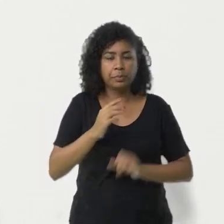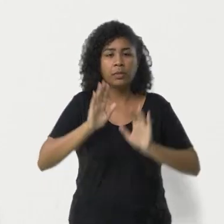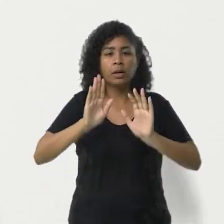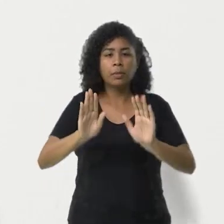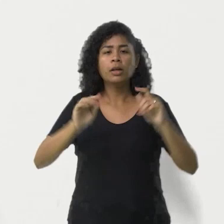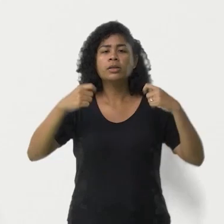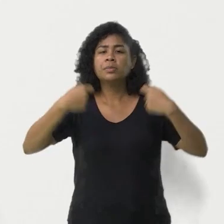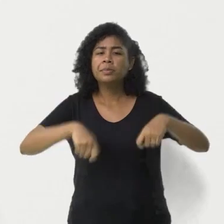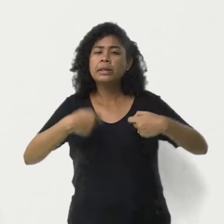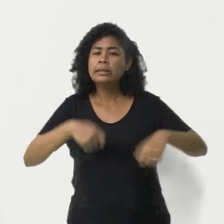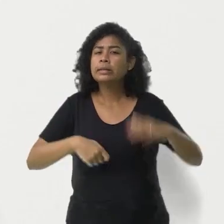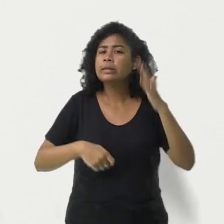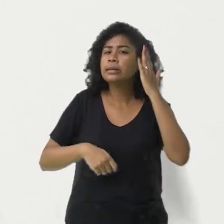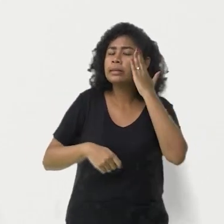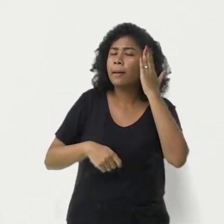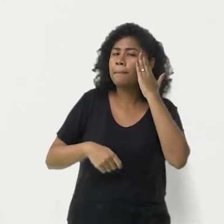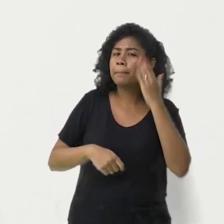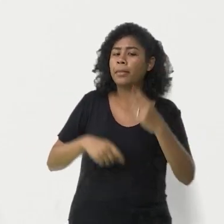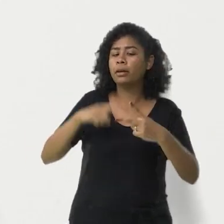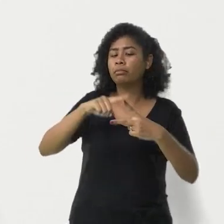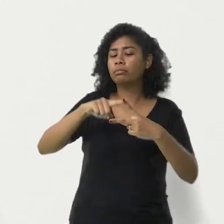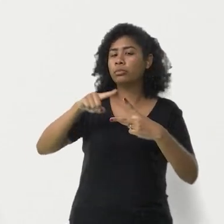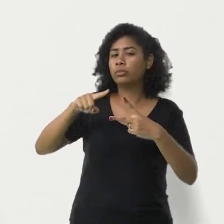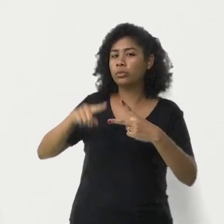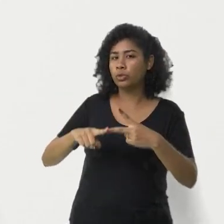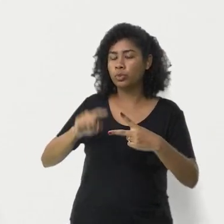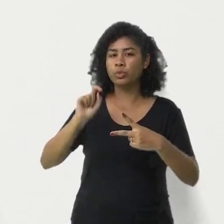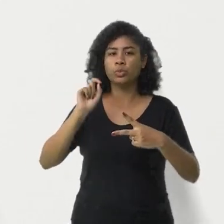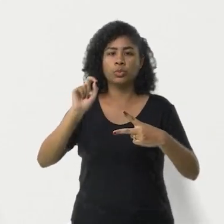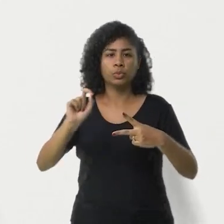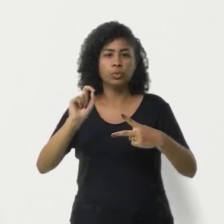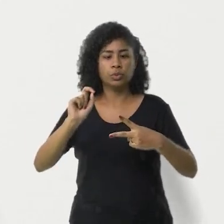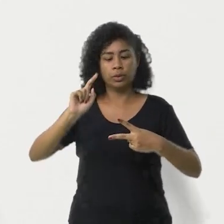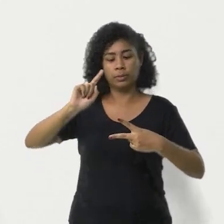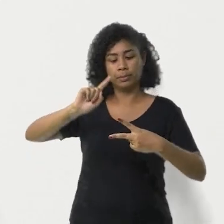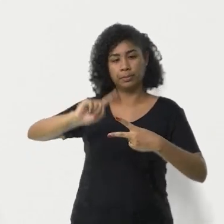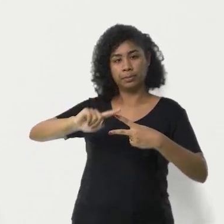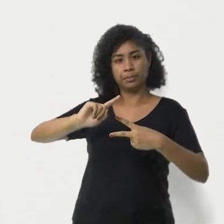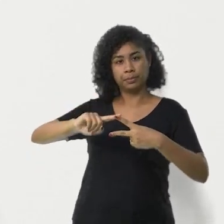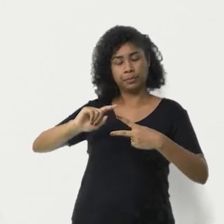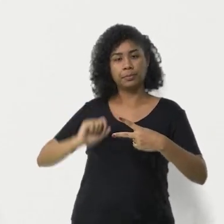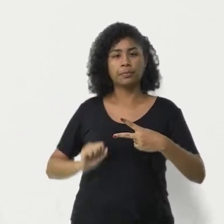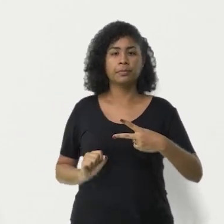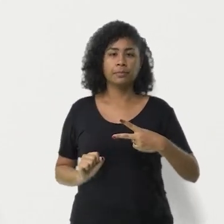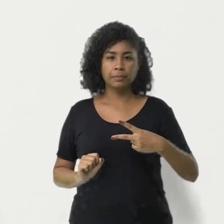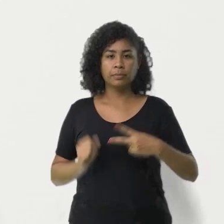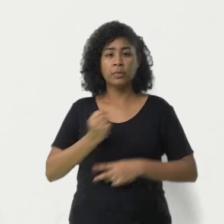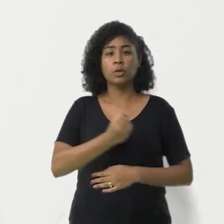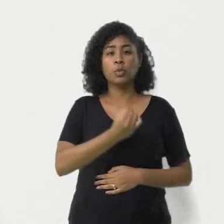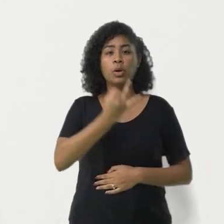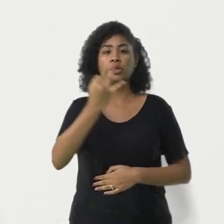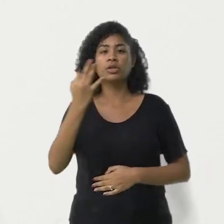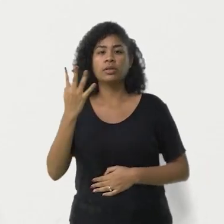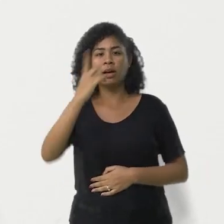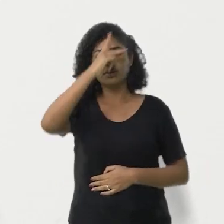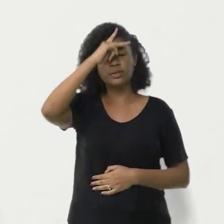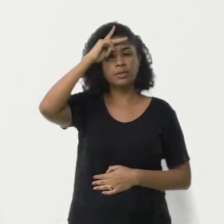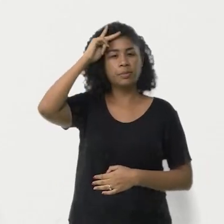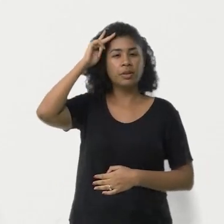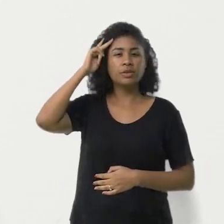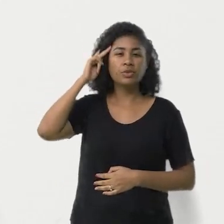aí saber dois fatores. Um vai ser o quê? O número de pessoas,